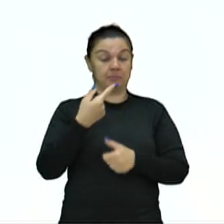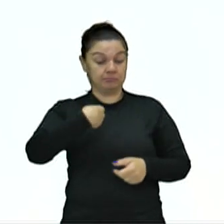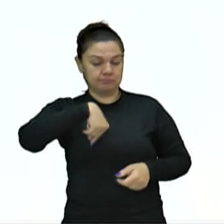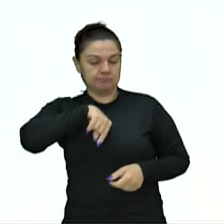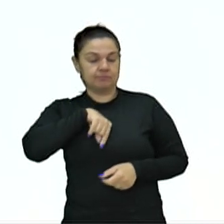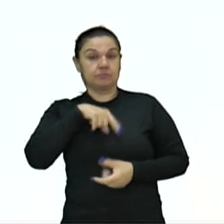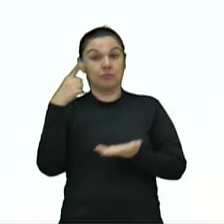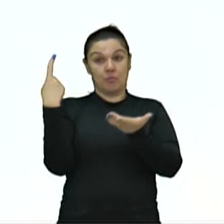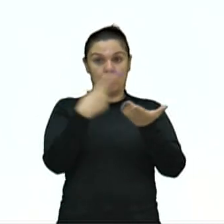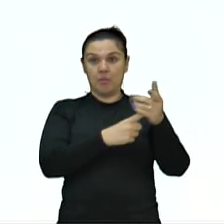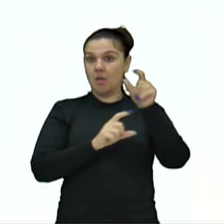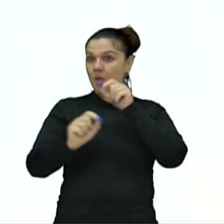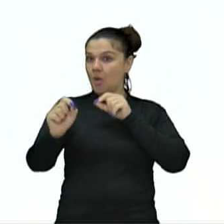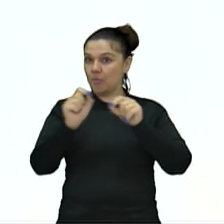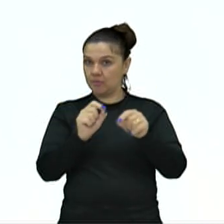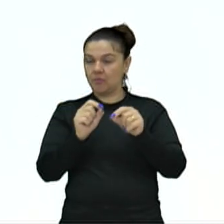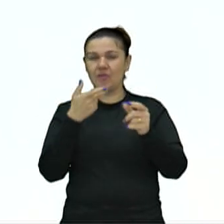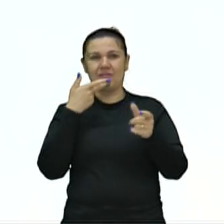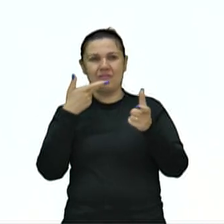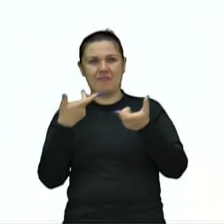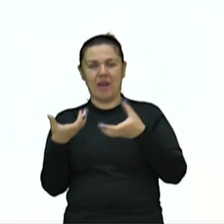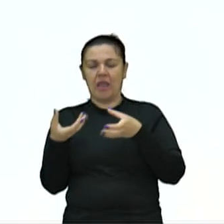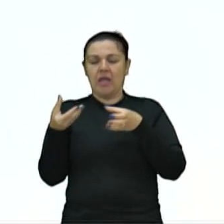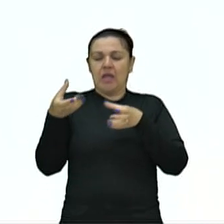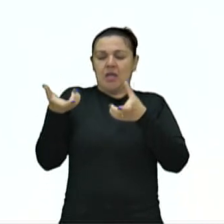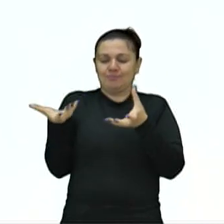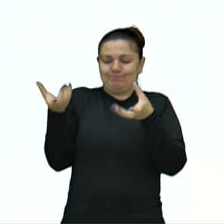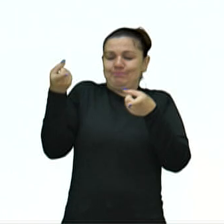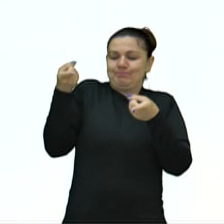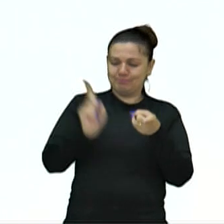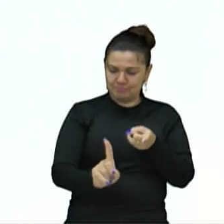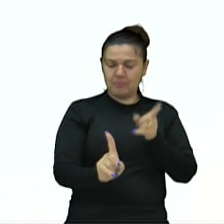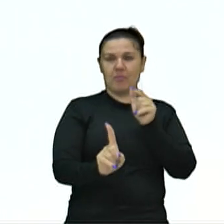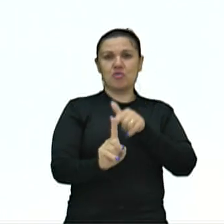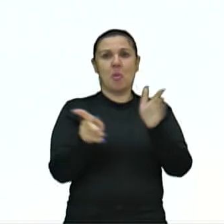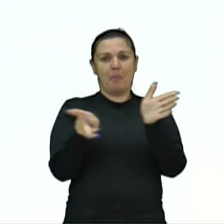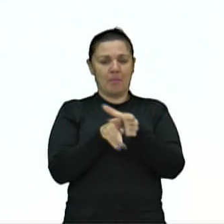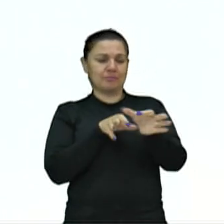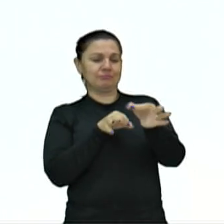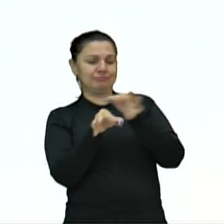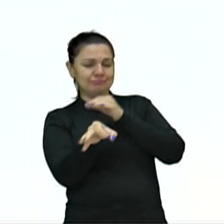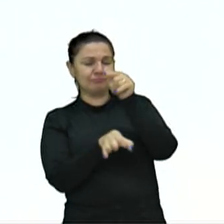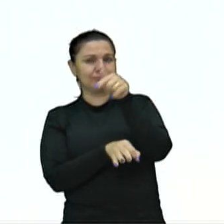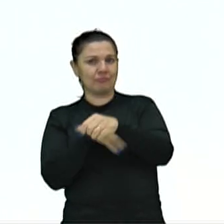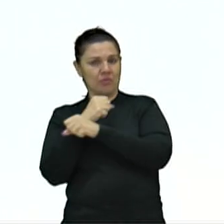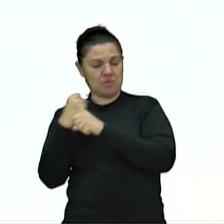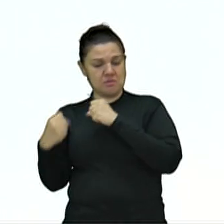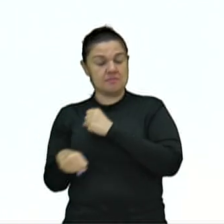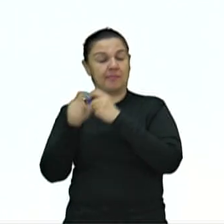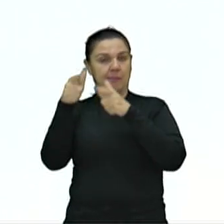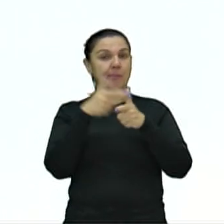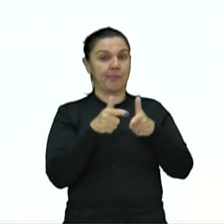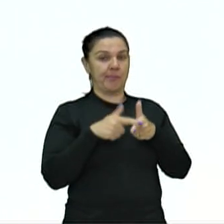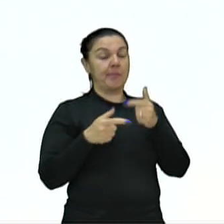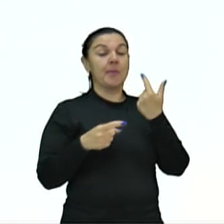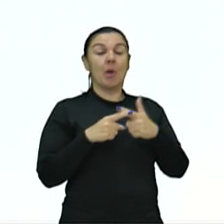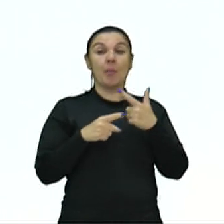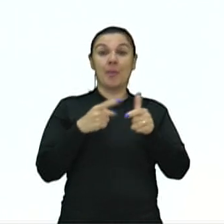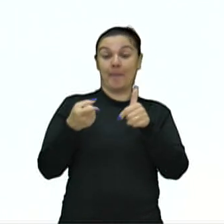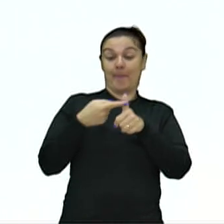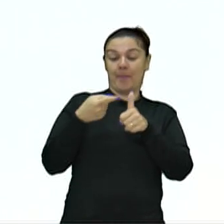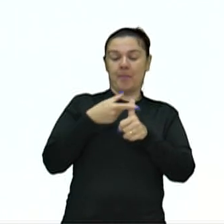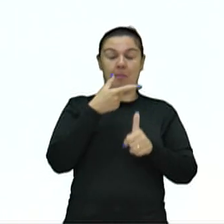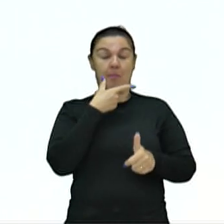precisa combinar o seguinte: enquadrar Foucault no estruturalismo é problemático, porque num primeiro momento do